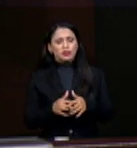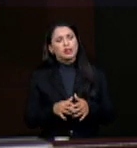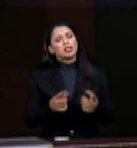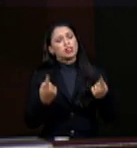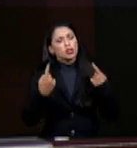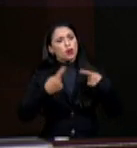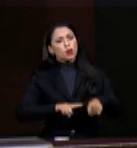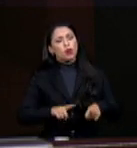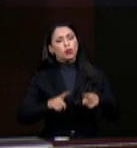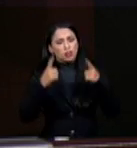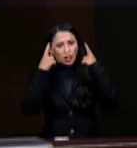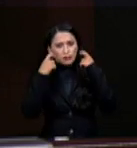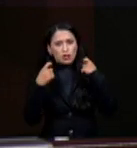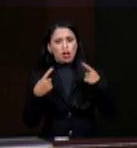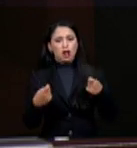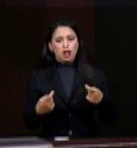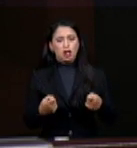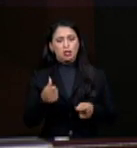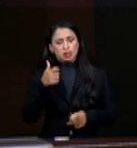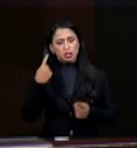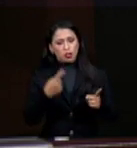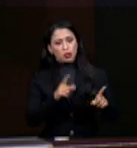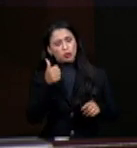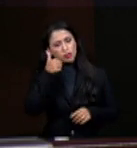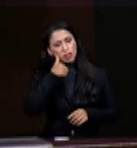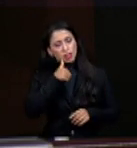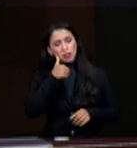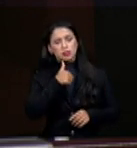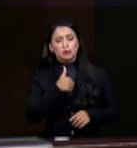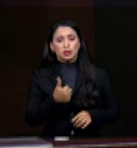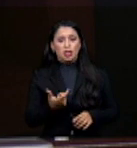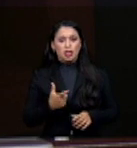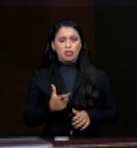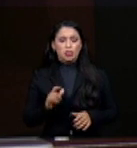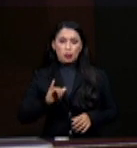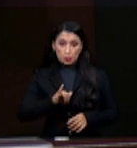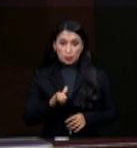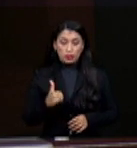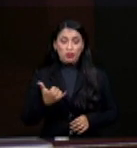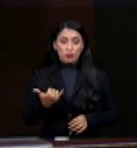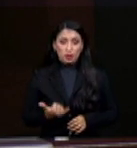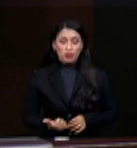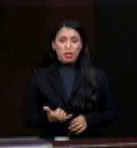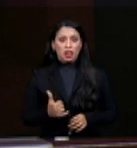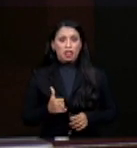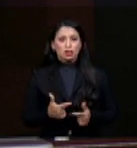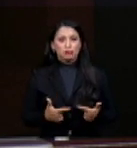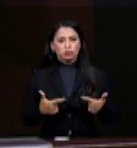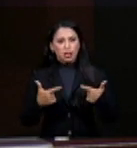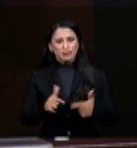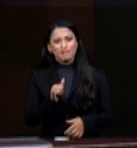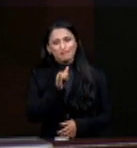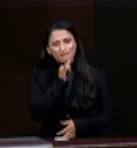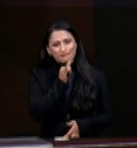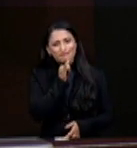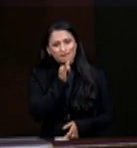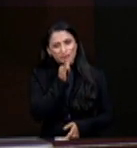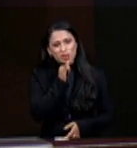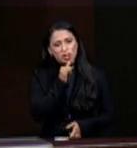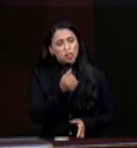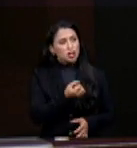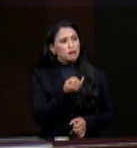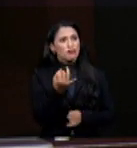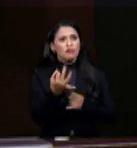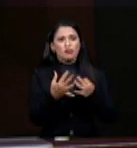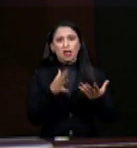violência de gênero. Vejo também a oportunidade de construirmos as parcerias para enfrentar a triste realidade a que muitas mulheres